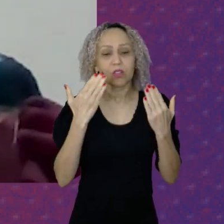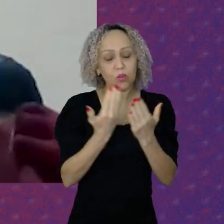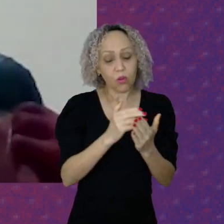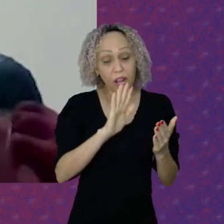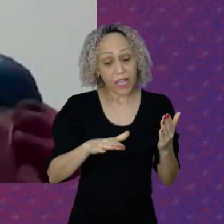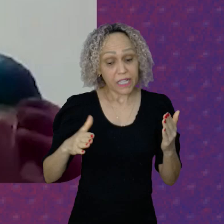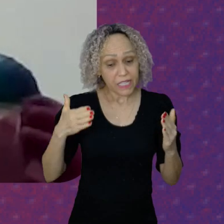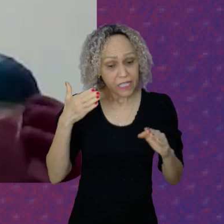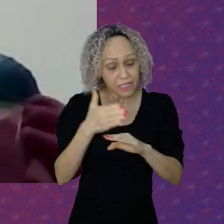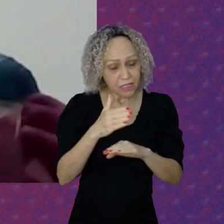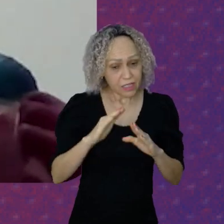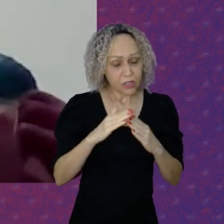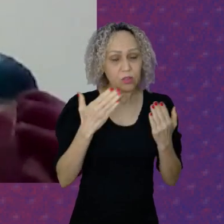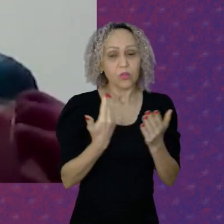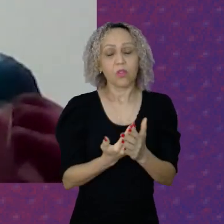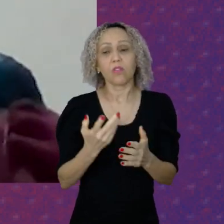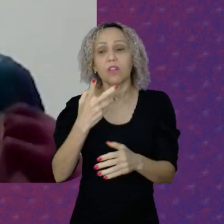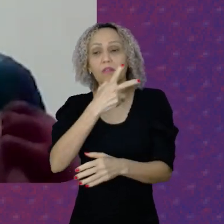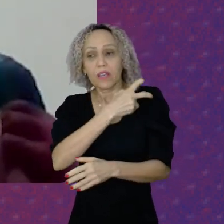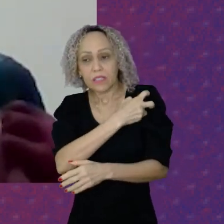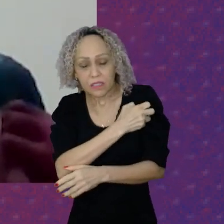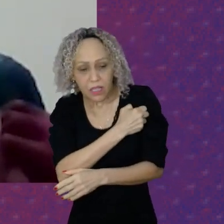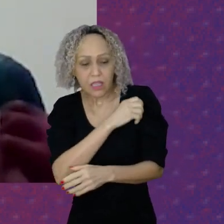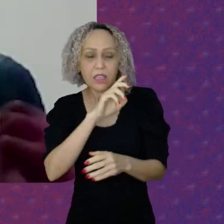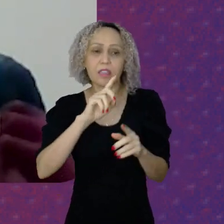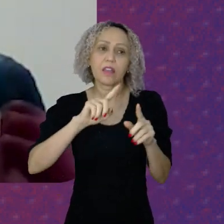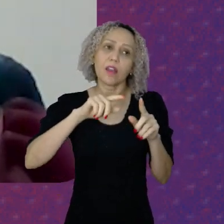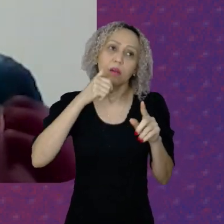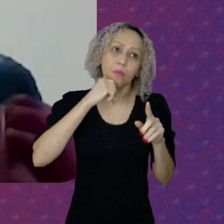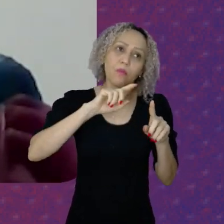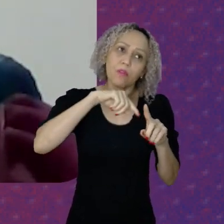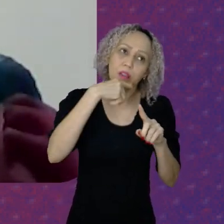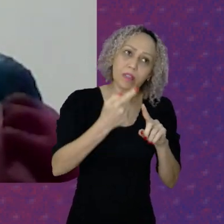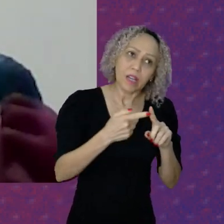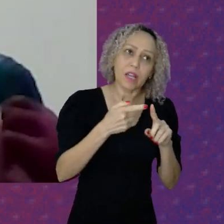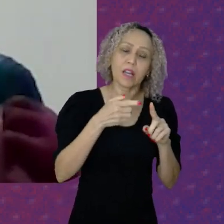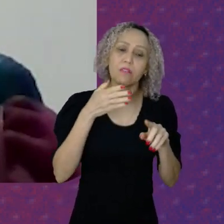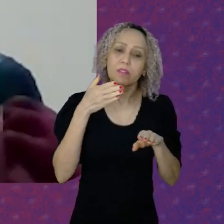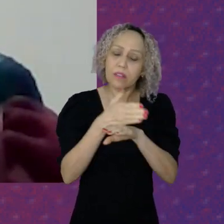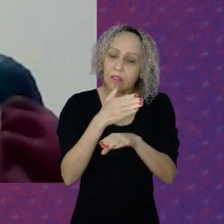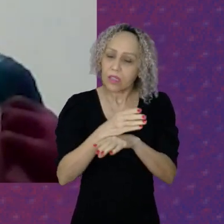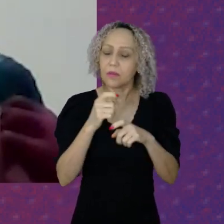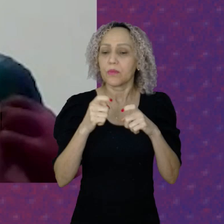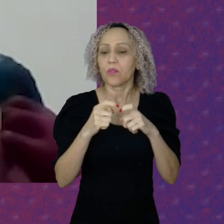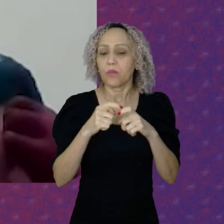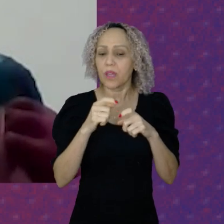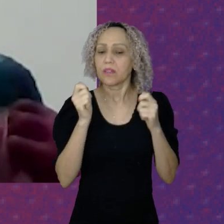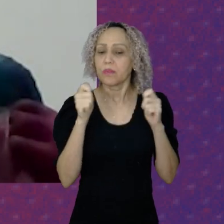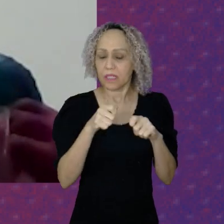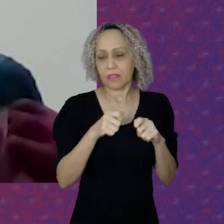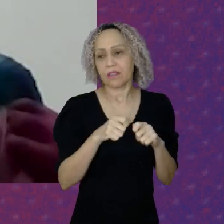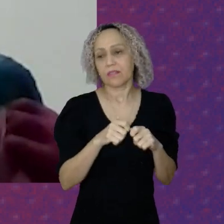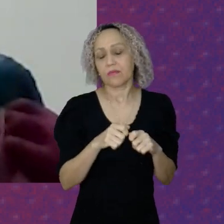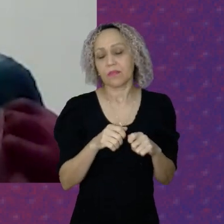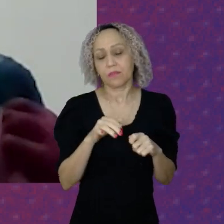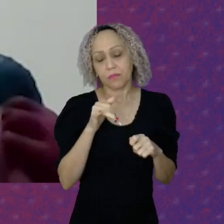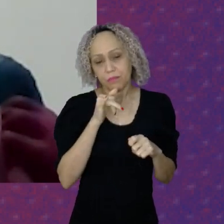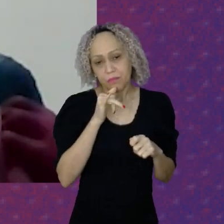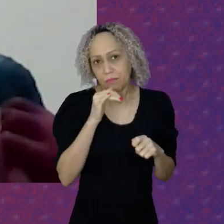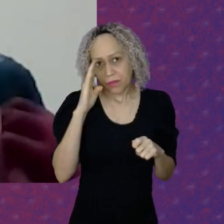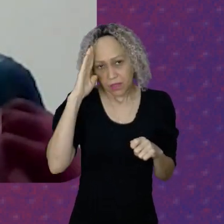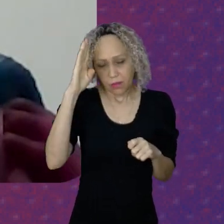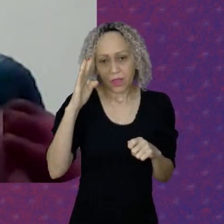outros programas oriundos de outras secretarias, mais diretamente saúde e